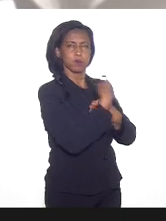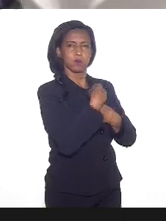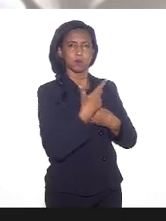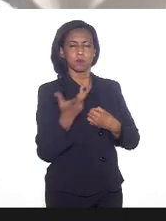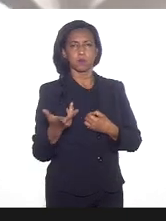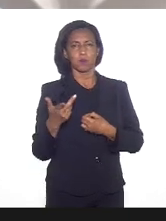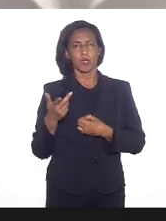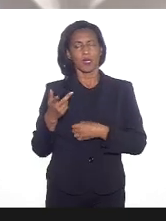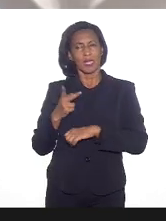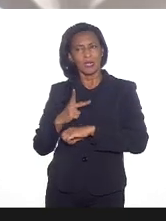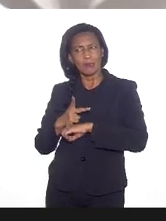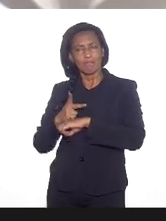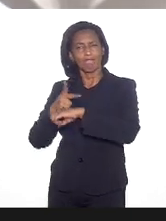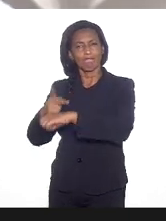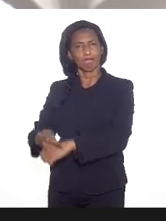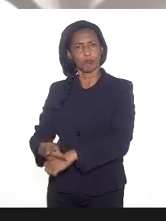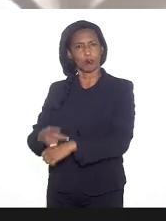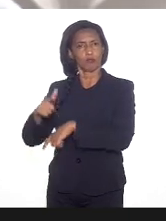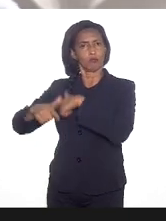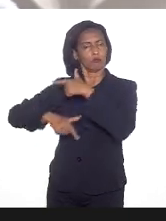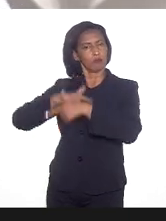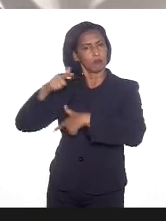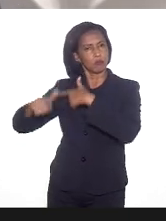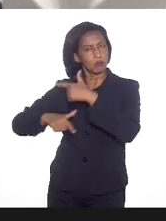aos servidores, né?